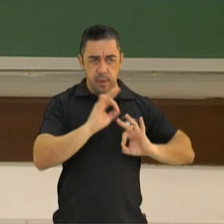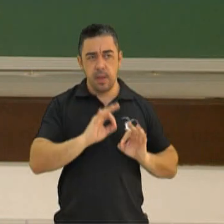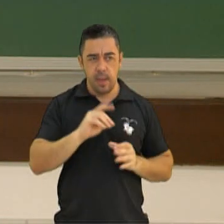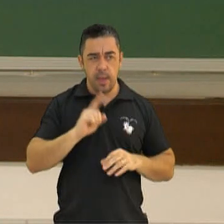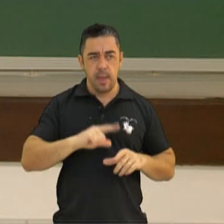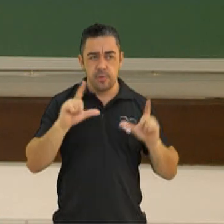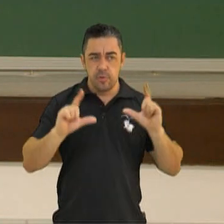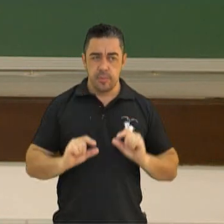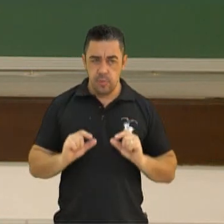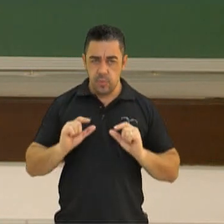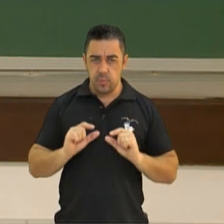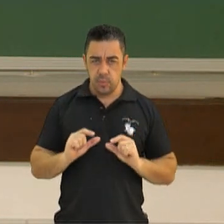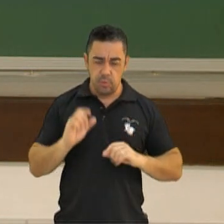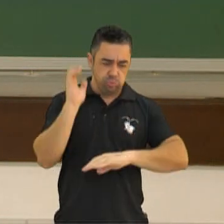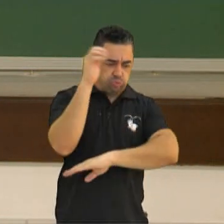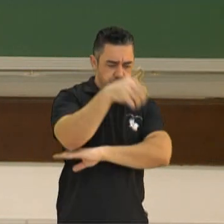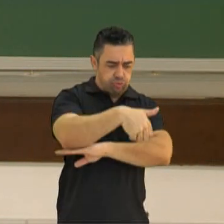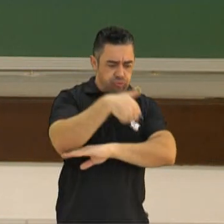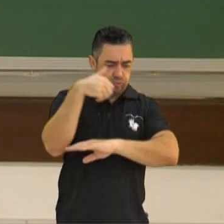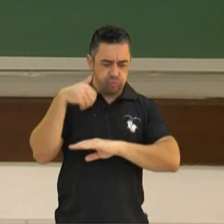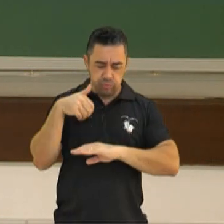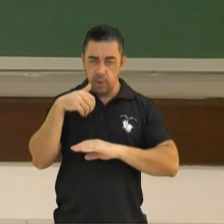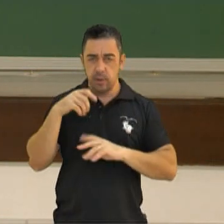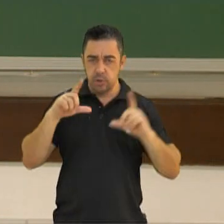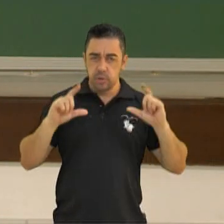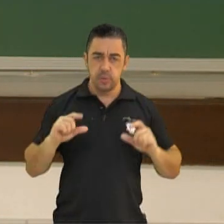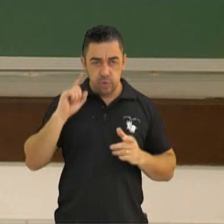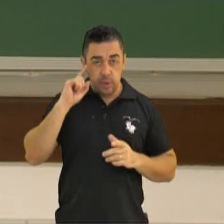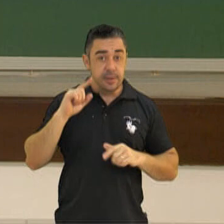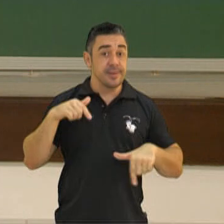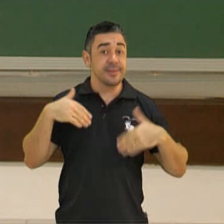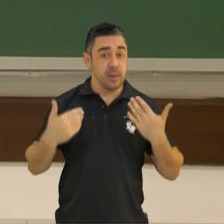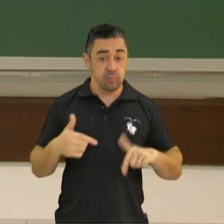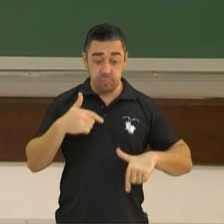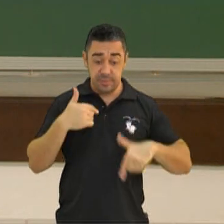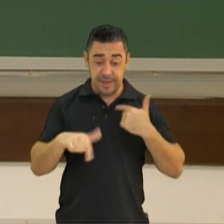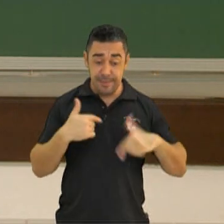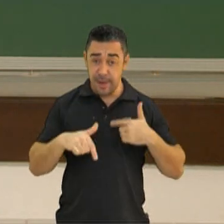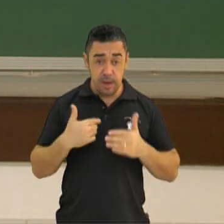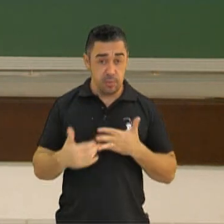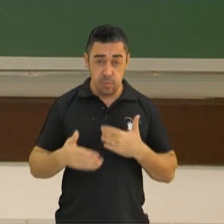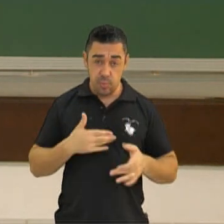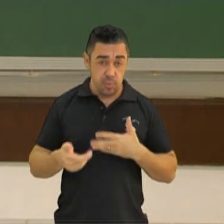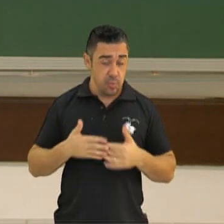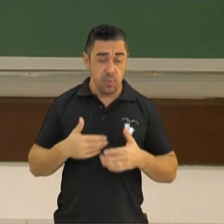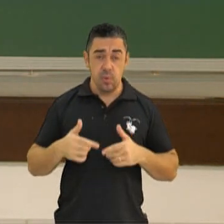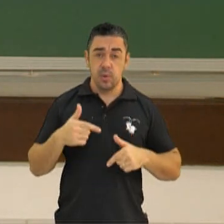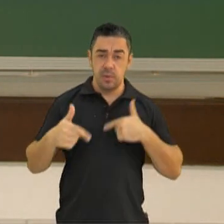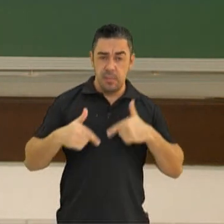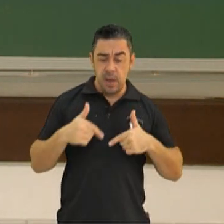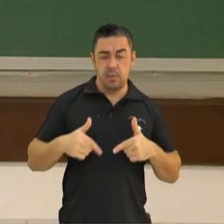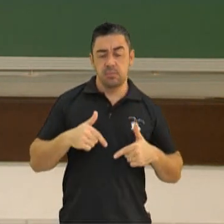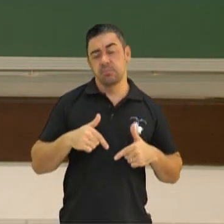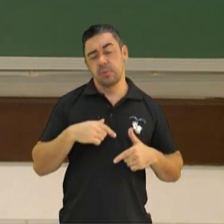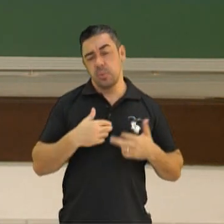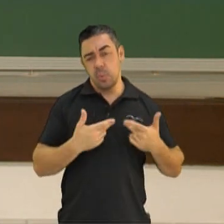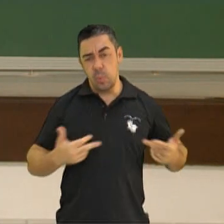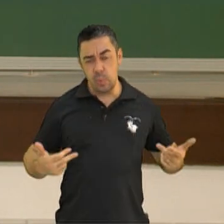finalizar. Ok? Então, fica a dica aí. Sempre que falar sobre serviço, algum tipo de trabalho, seja por máquina, seja por